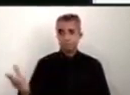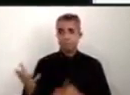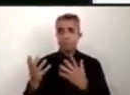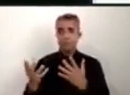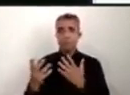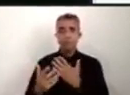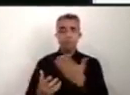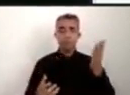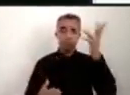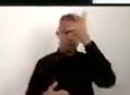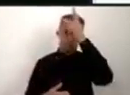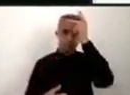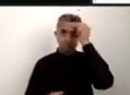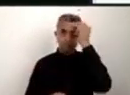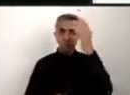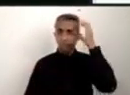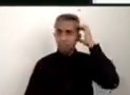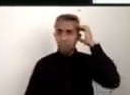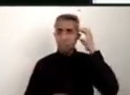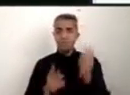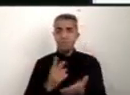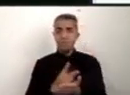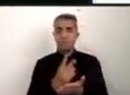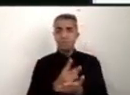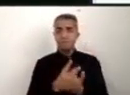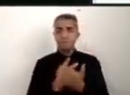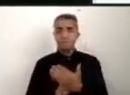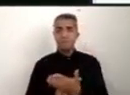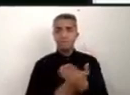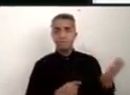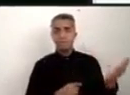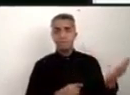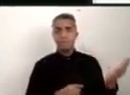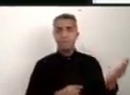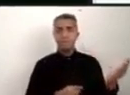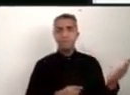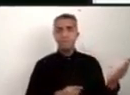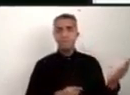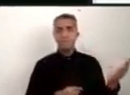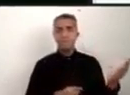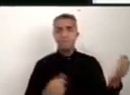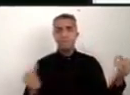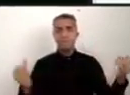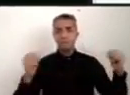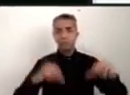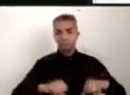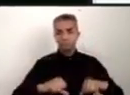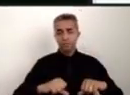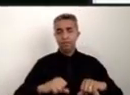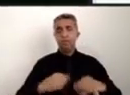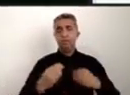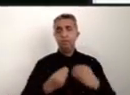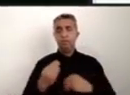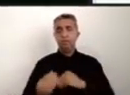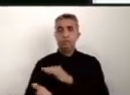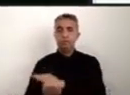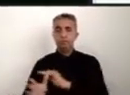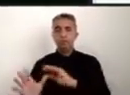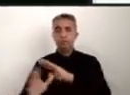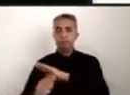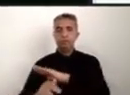prefeitura de Cuiabá continue sendo destruída pela corrupção. Mas a verdade vai vencer a mentira.